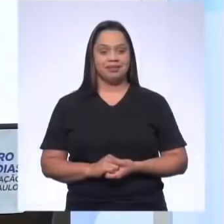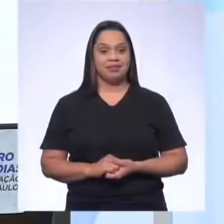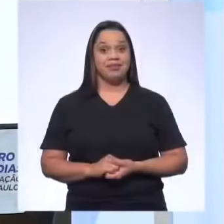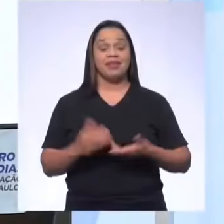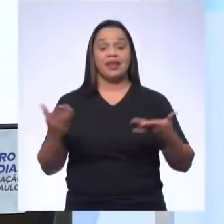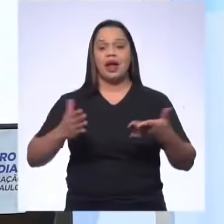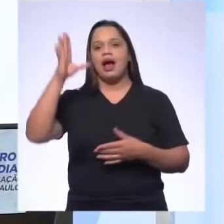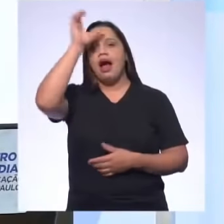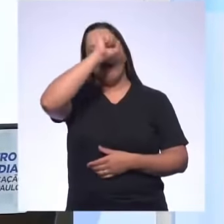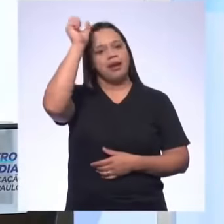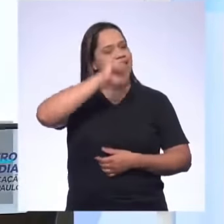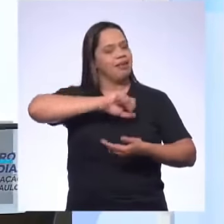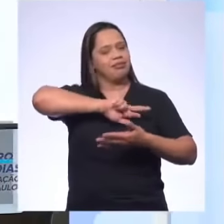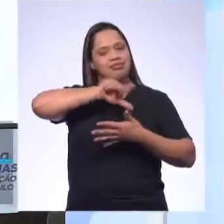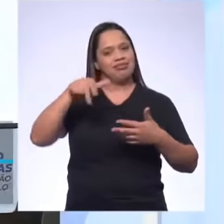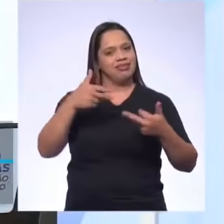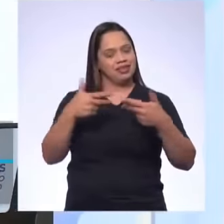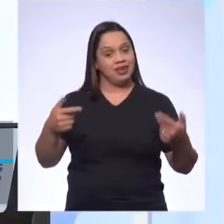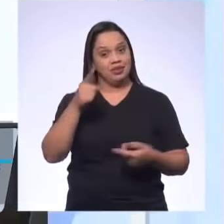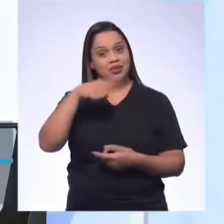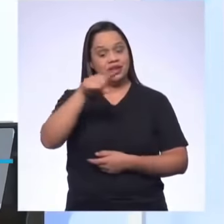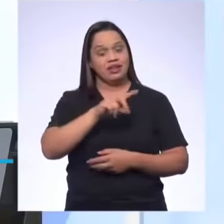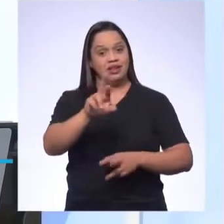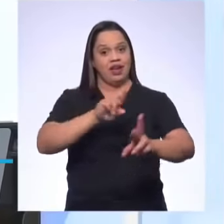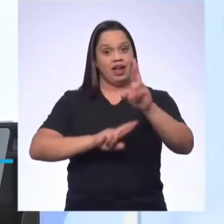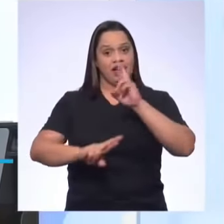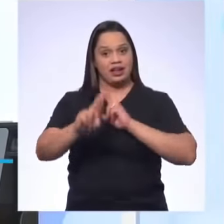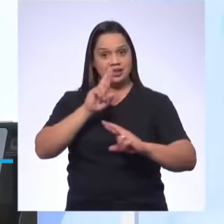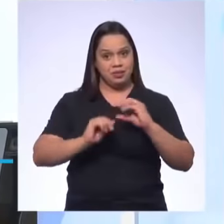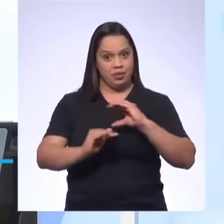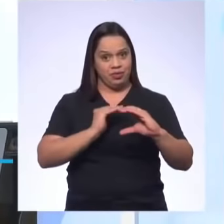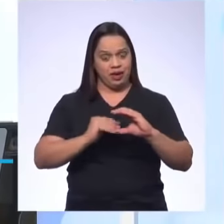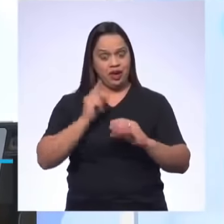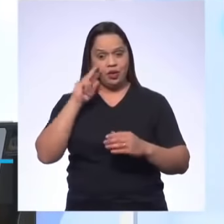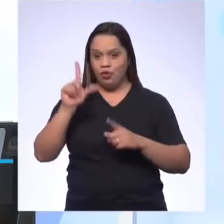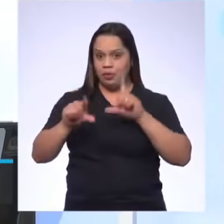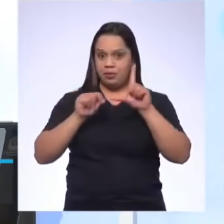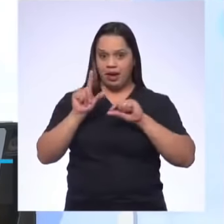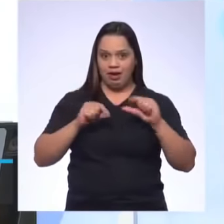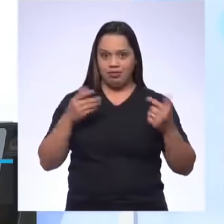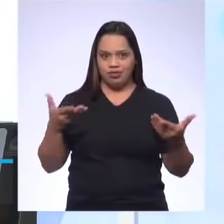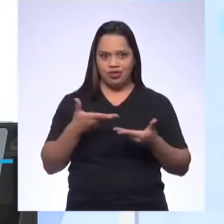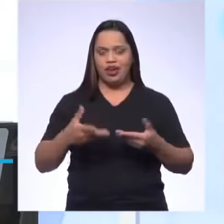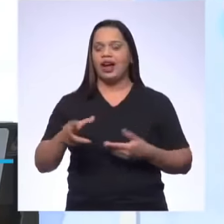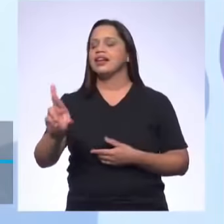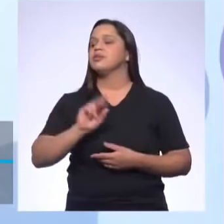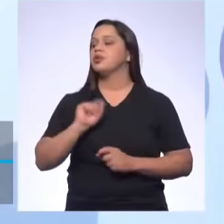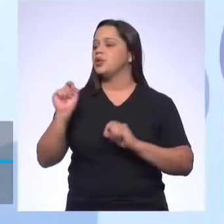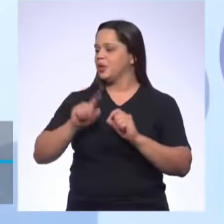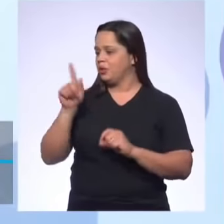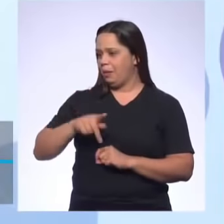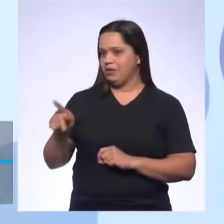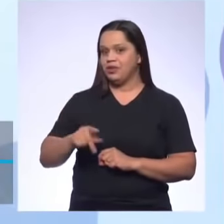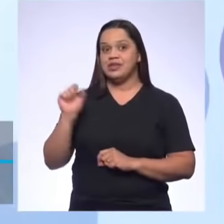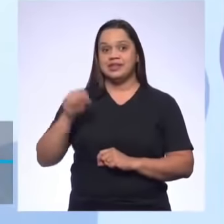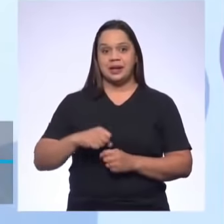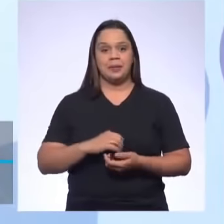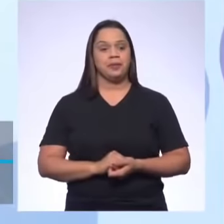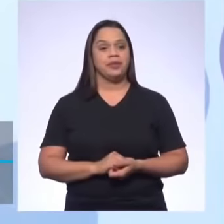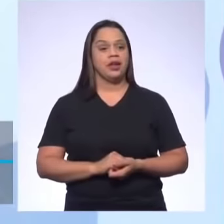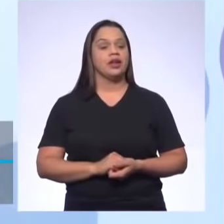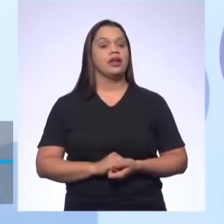Aprendemos muitas coisas. Enquanto vocês estavam respondendo, eu fui pegando algumas respostas, né, Ed? O que eles responderam? Vamos lá. O Lucas respondeu, we learn